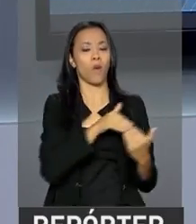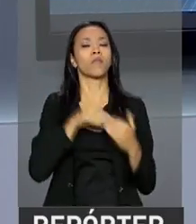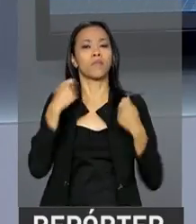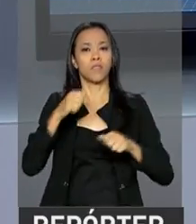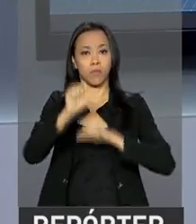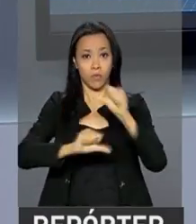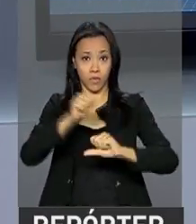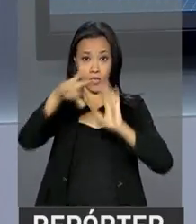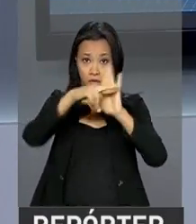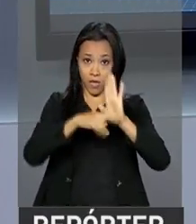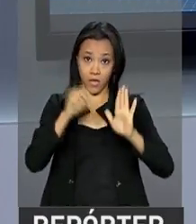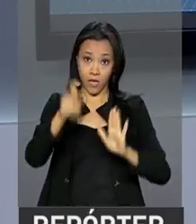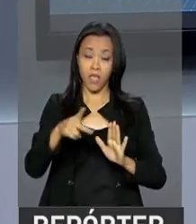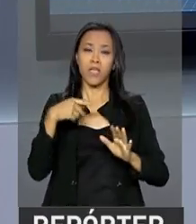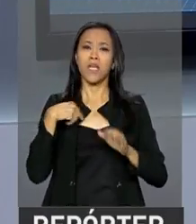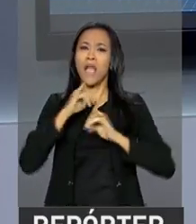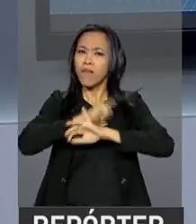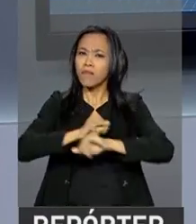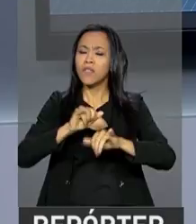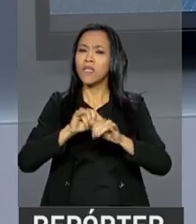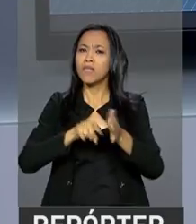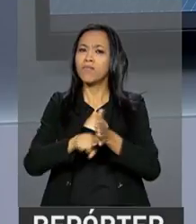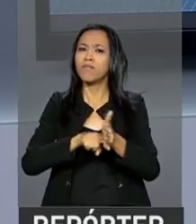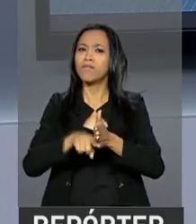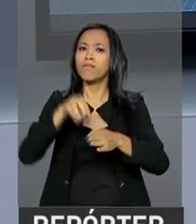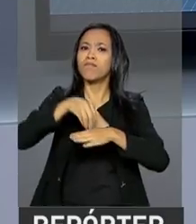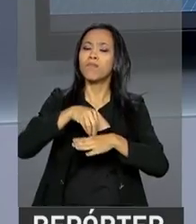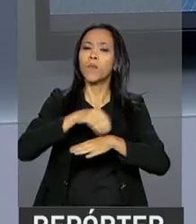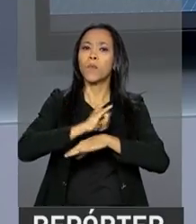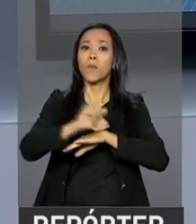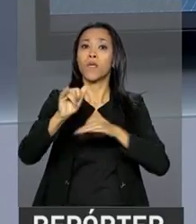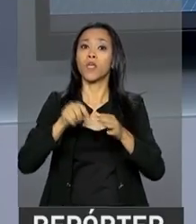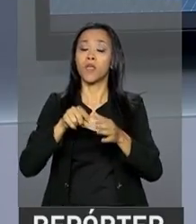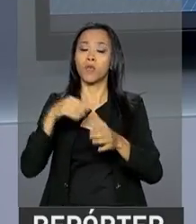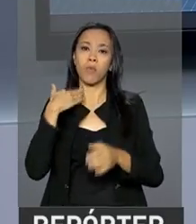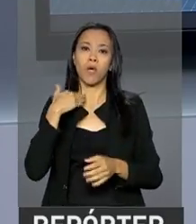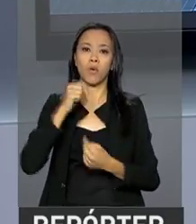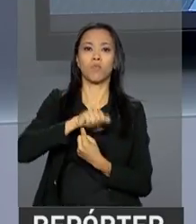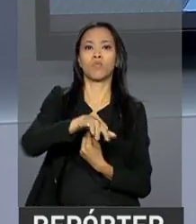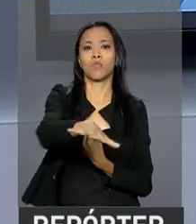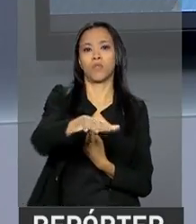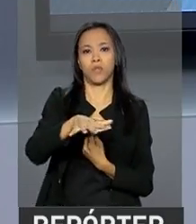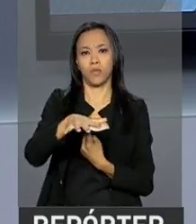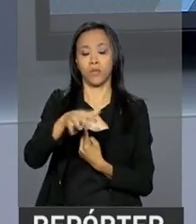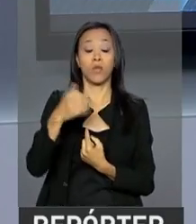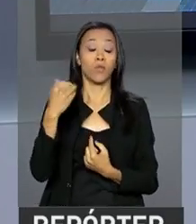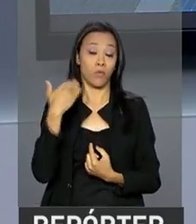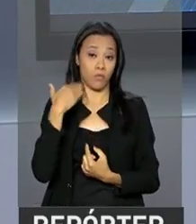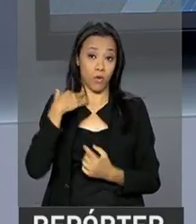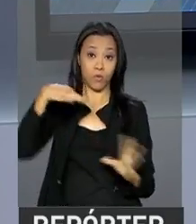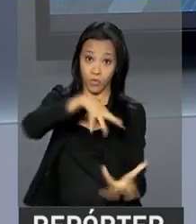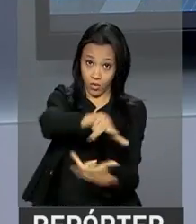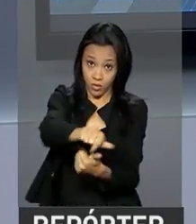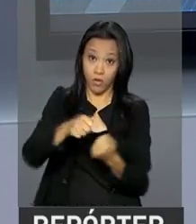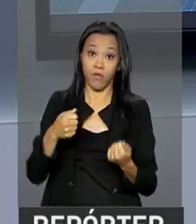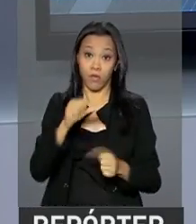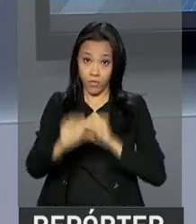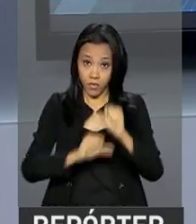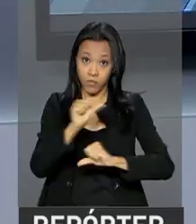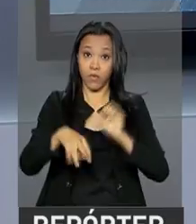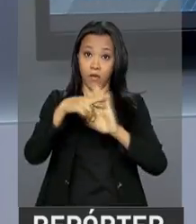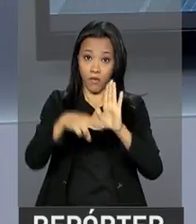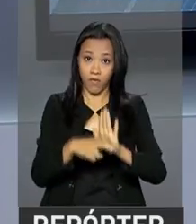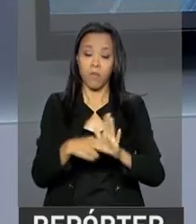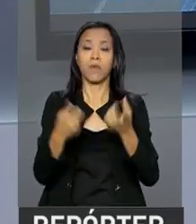ele citou um estudo do Banco Mundial que mostra também que a Previdência no Brasil está insustentável e que a reforma é necessária o